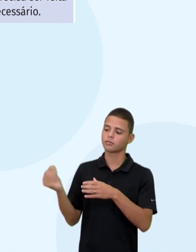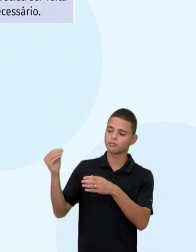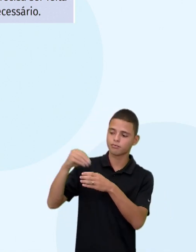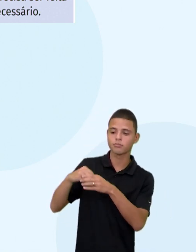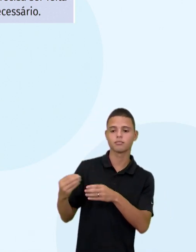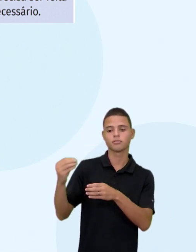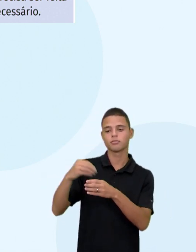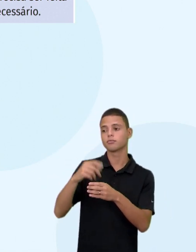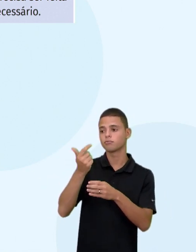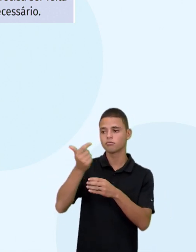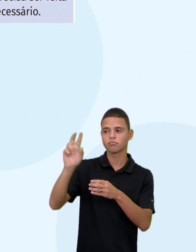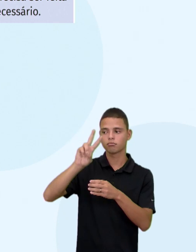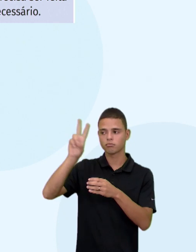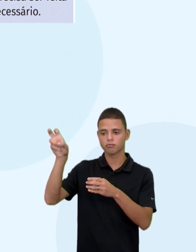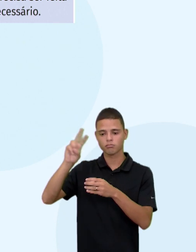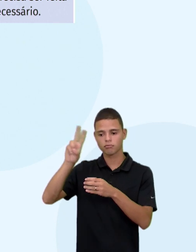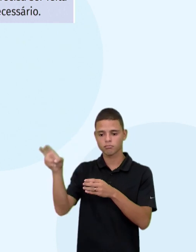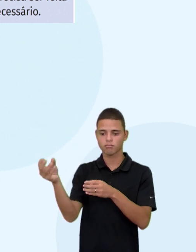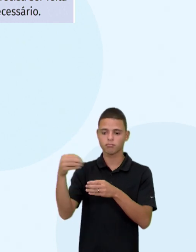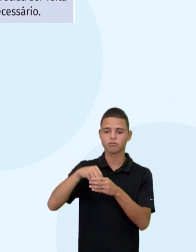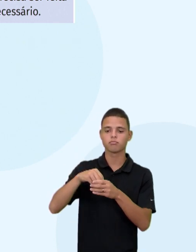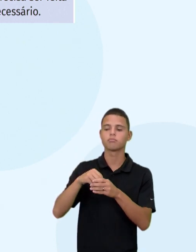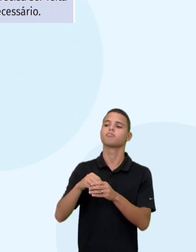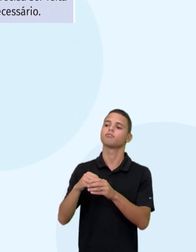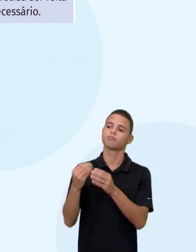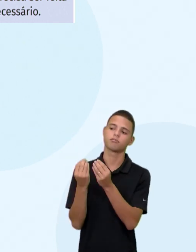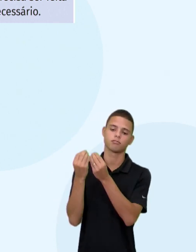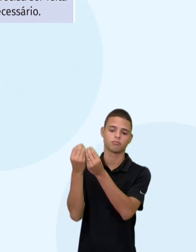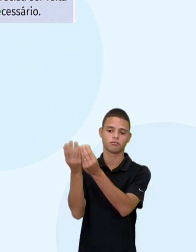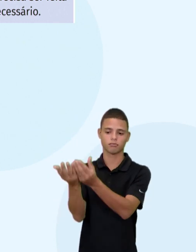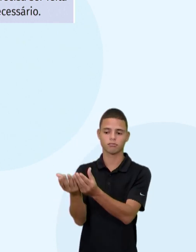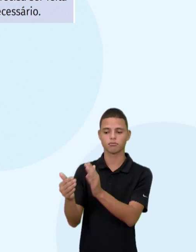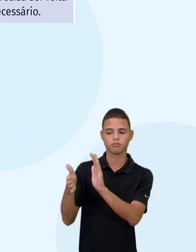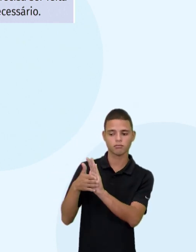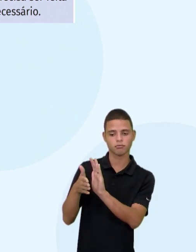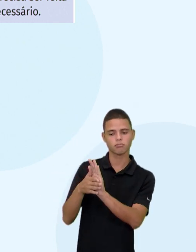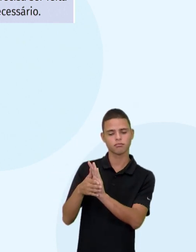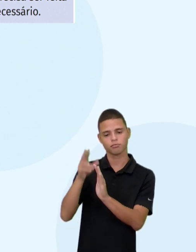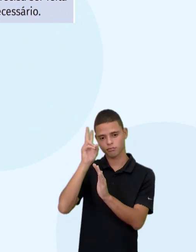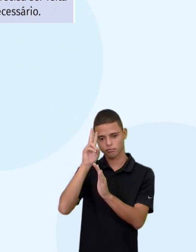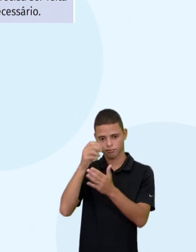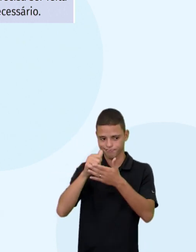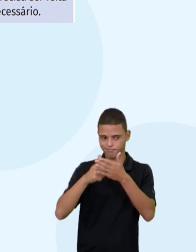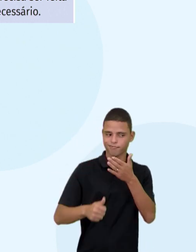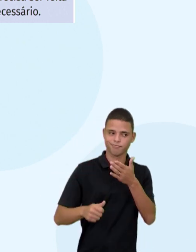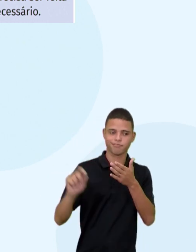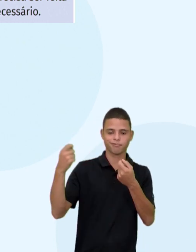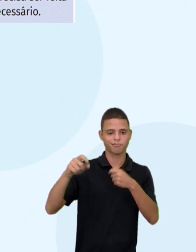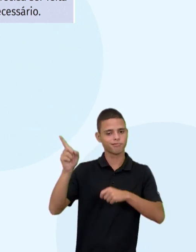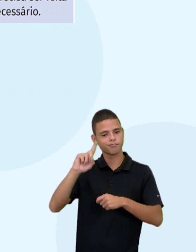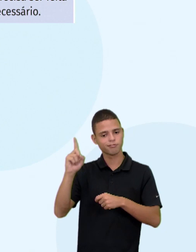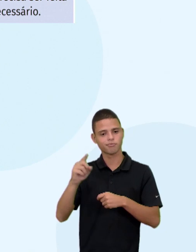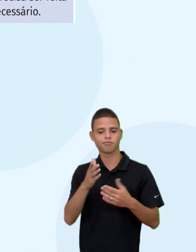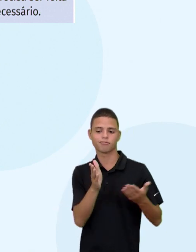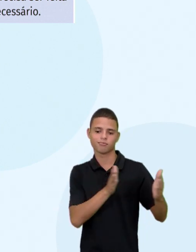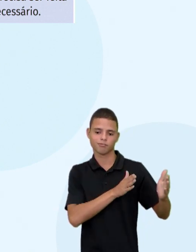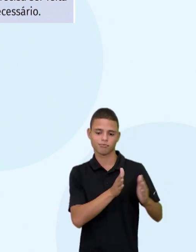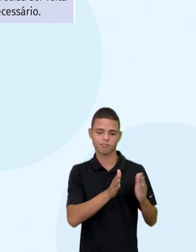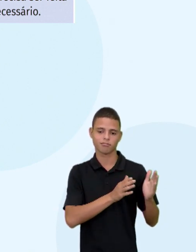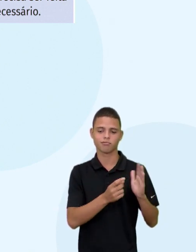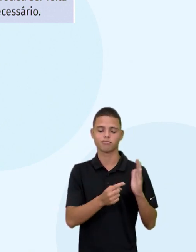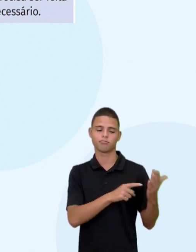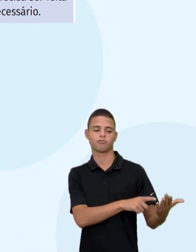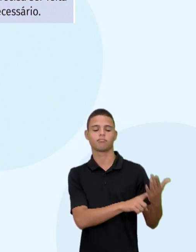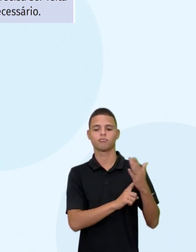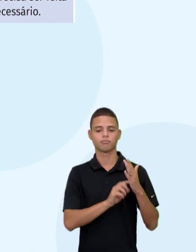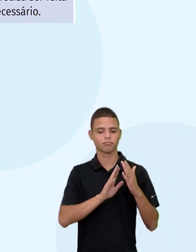outros questionamentos que julgar pertinentes. Lembrando que a avaliação não precisa ser feita apenas nos momentos